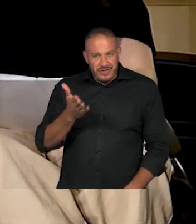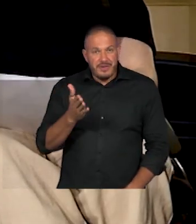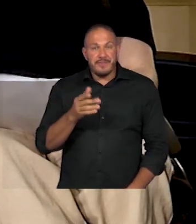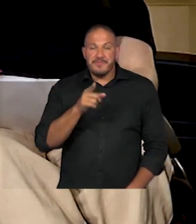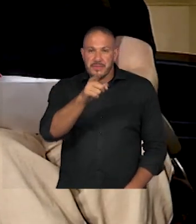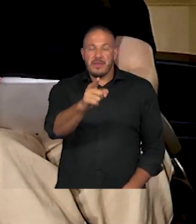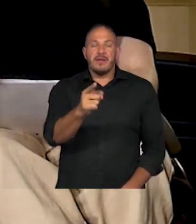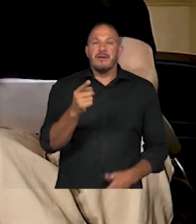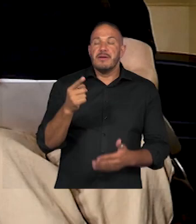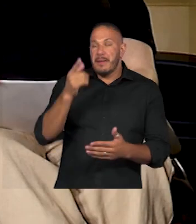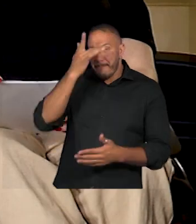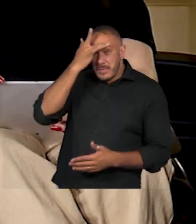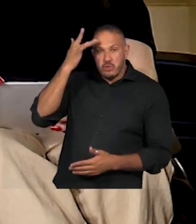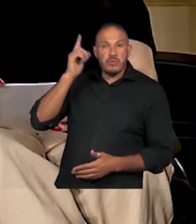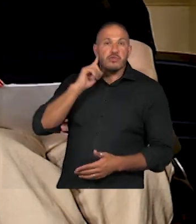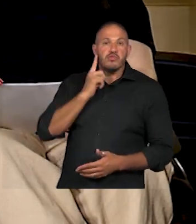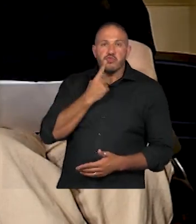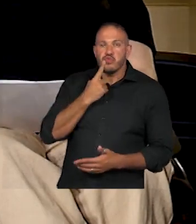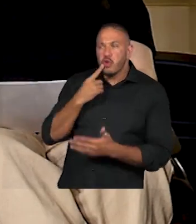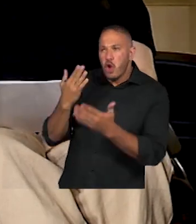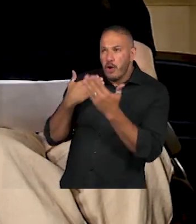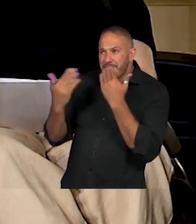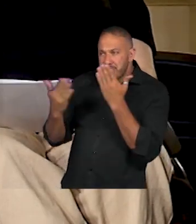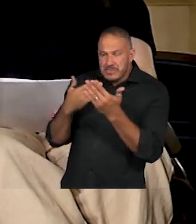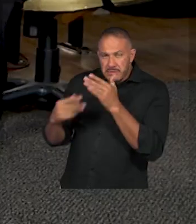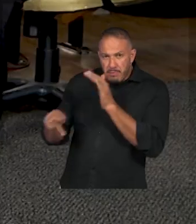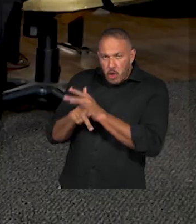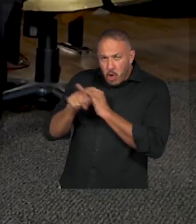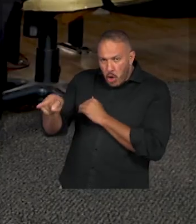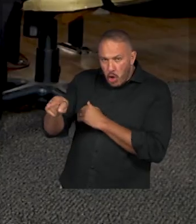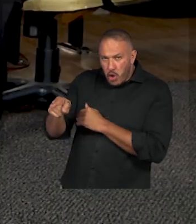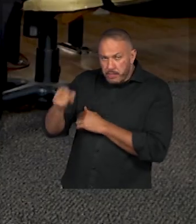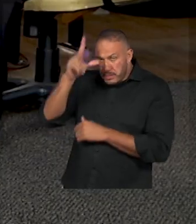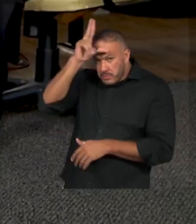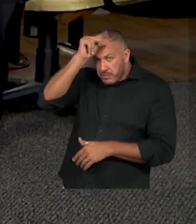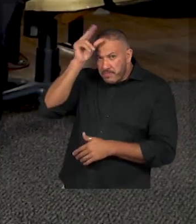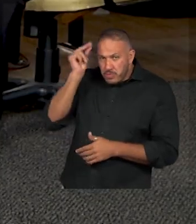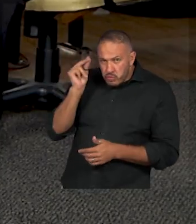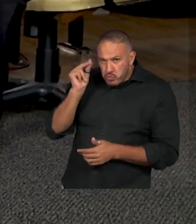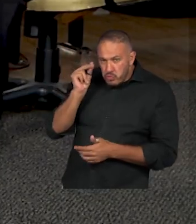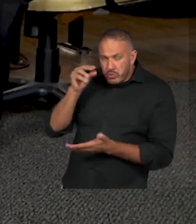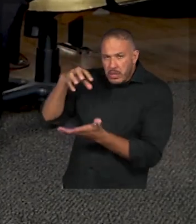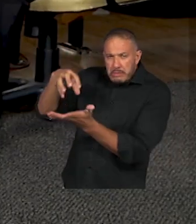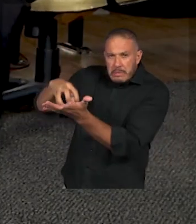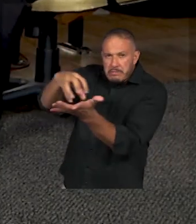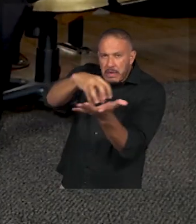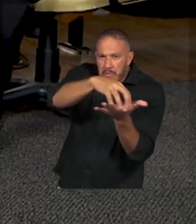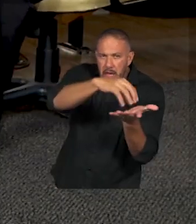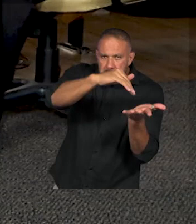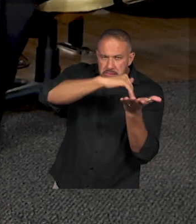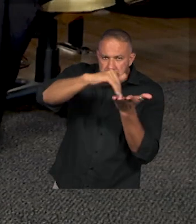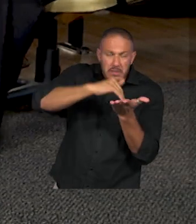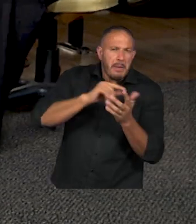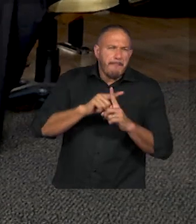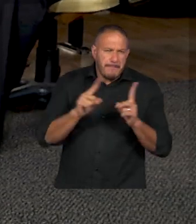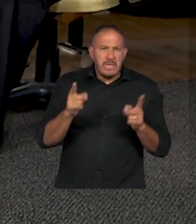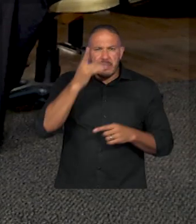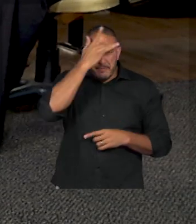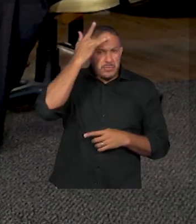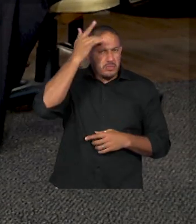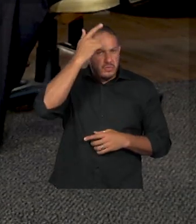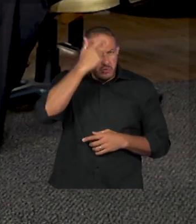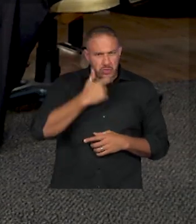para conversar com a prefeitura, com os órgãos da prefeitura. Isso, com os órgãos da prefeitura. Mas o de... munícipe pode